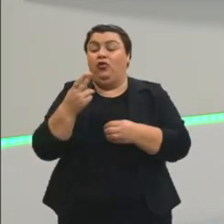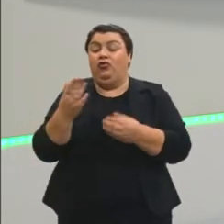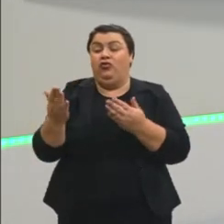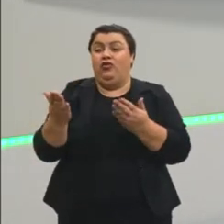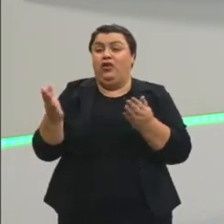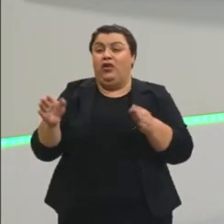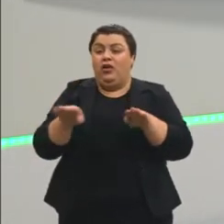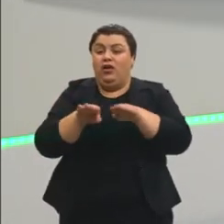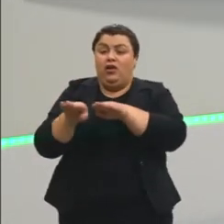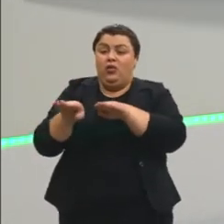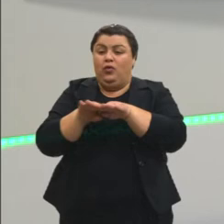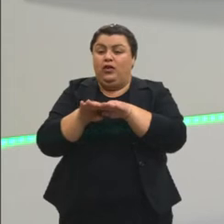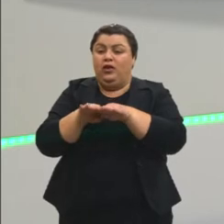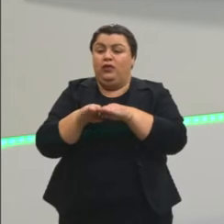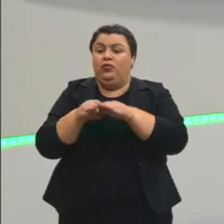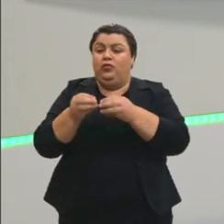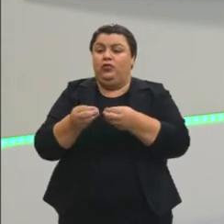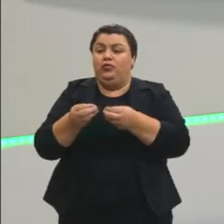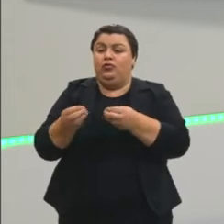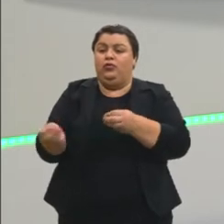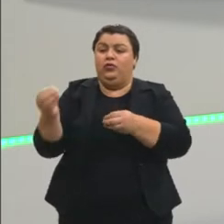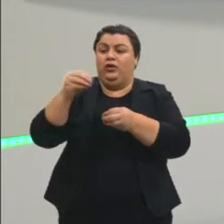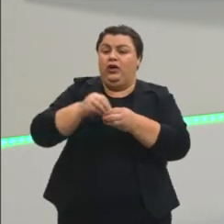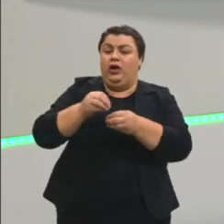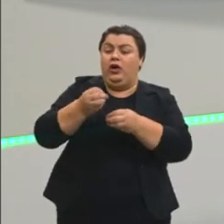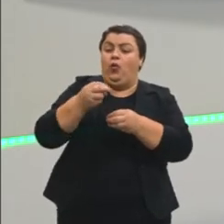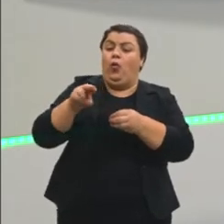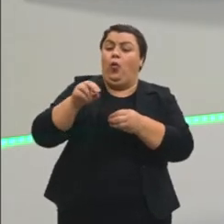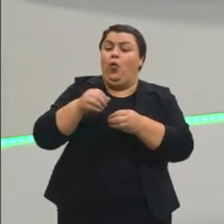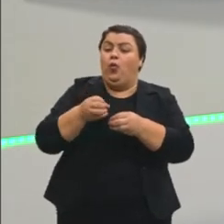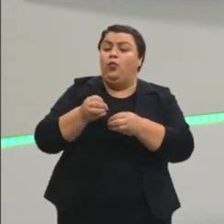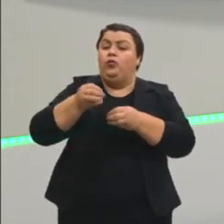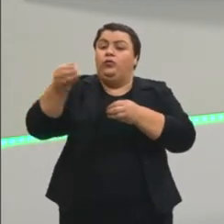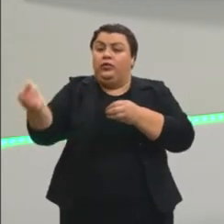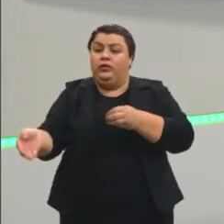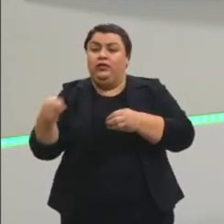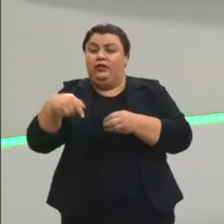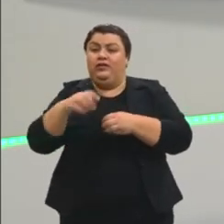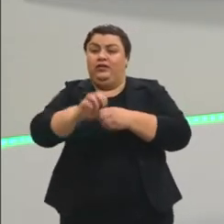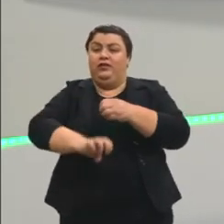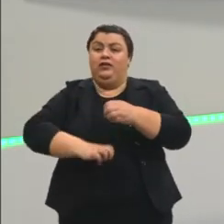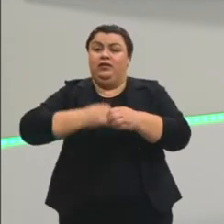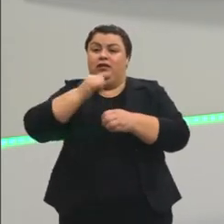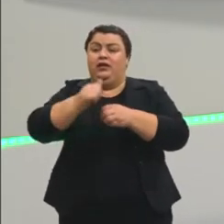a ele quando ganharam ou perderam esse essa carga elétrica tá